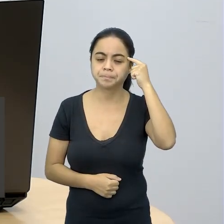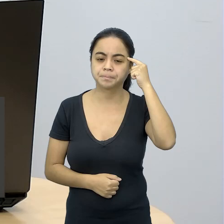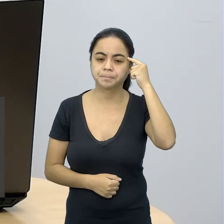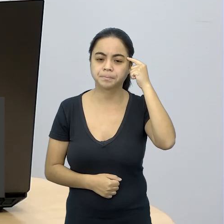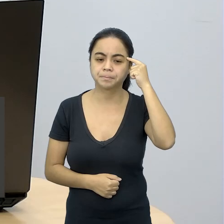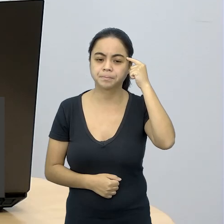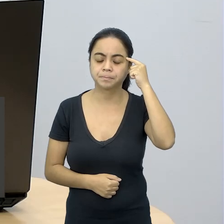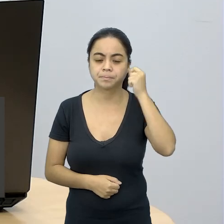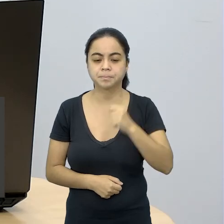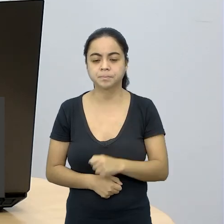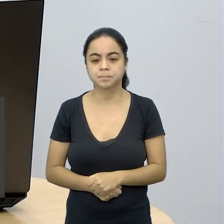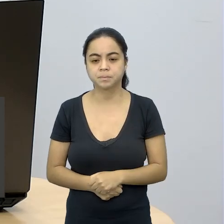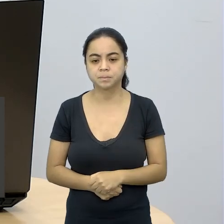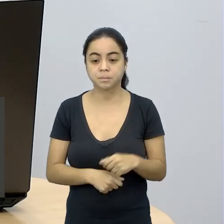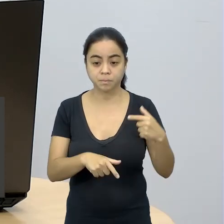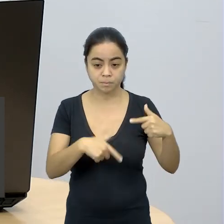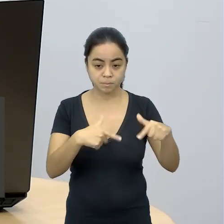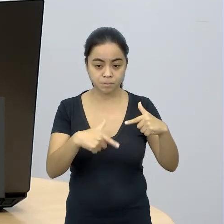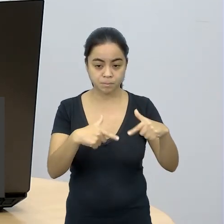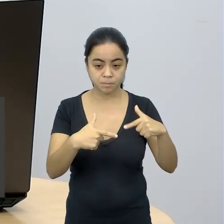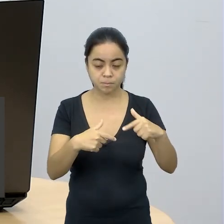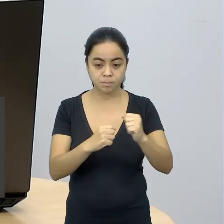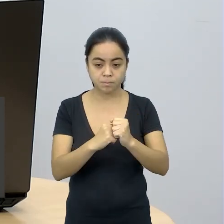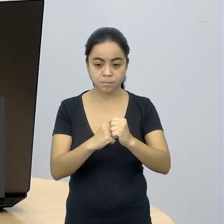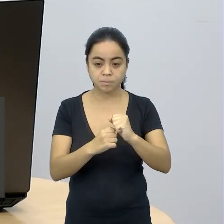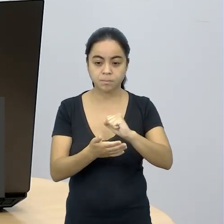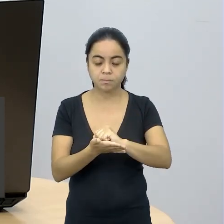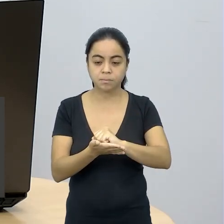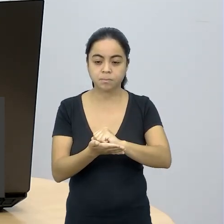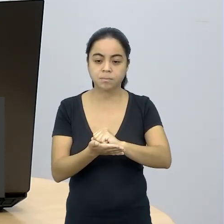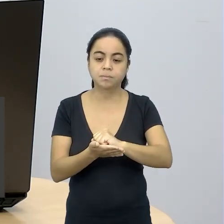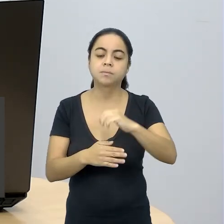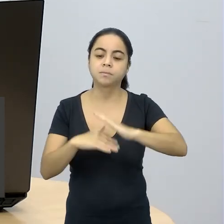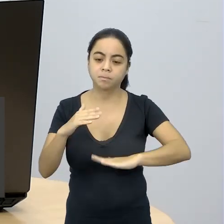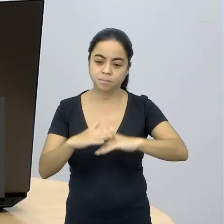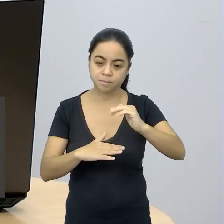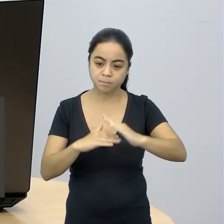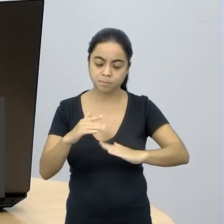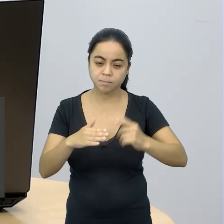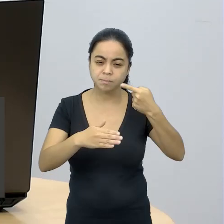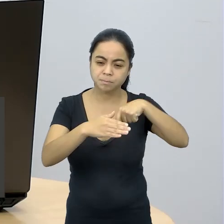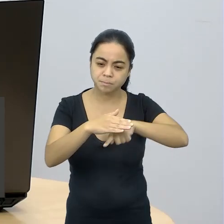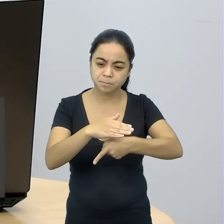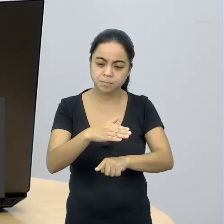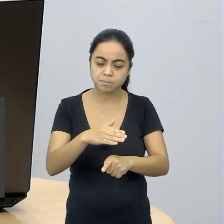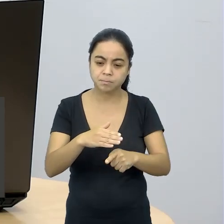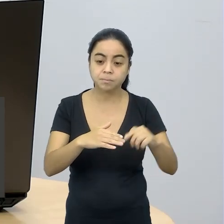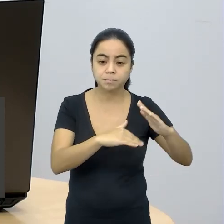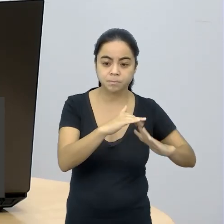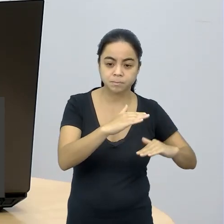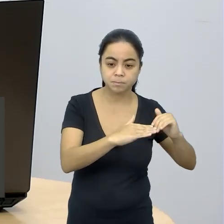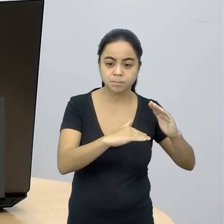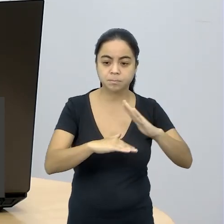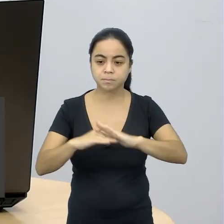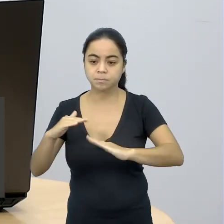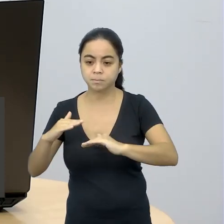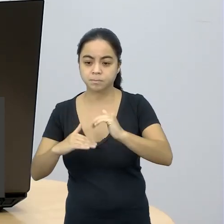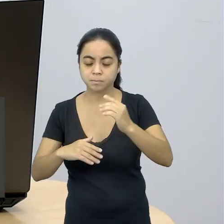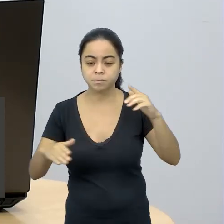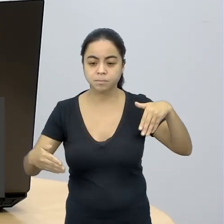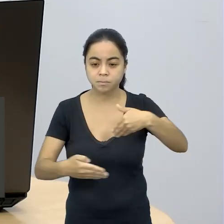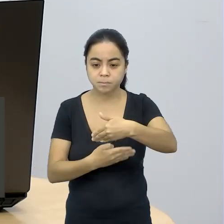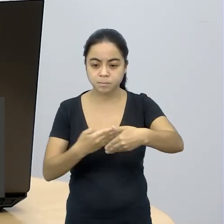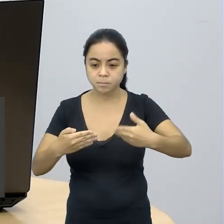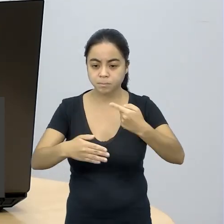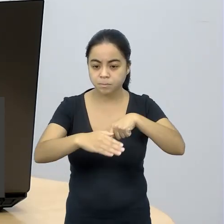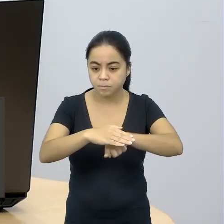de trabalhar as habilidades, você está ampliando e aprofundando as duas habilidades em questão aí. E